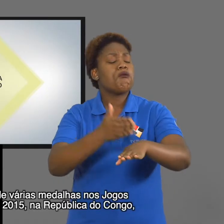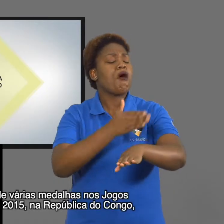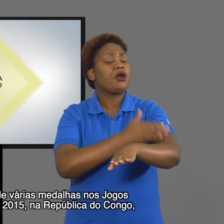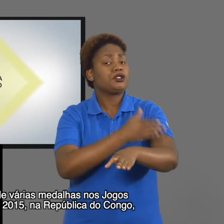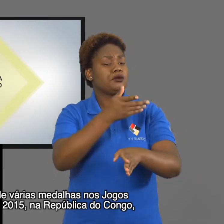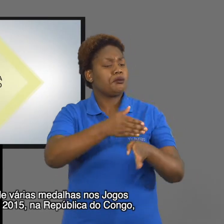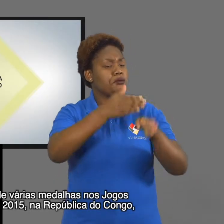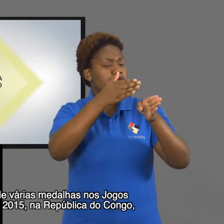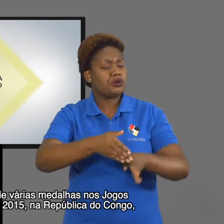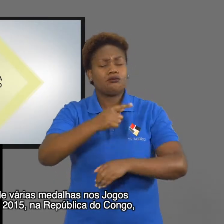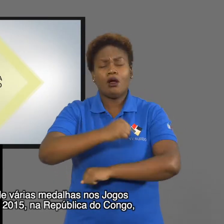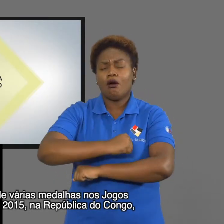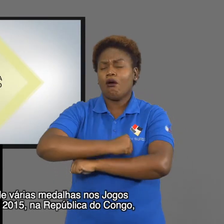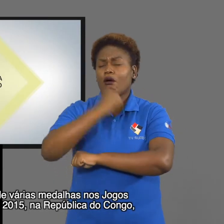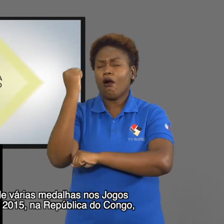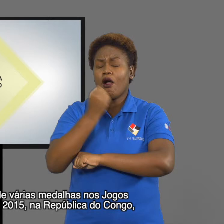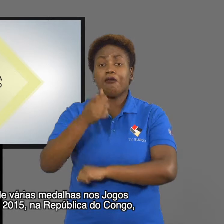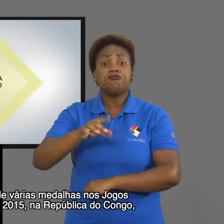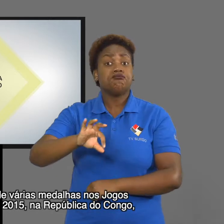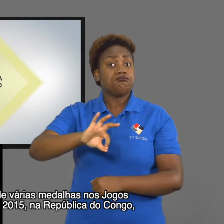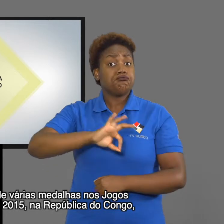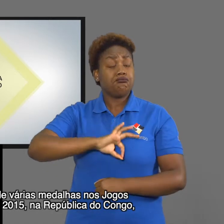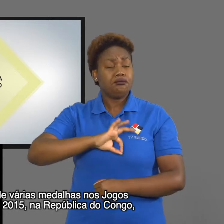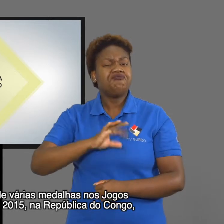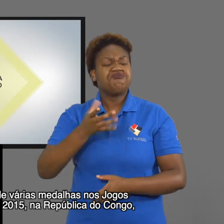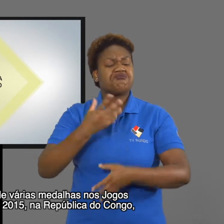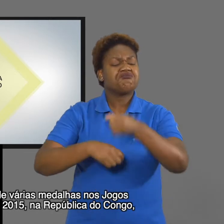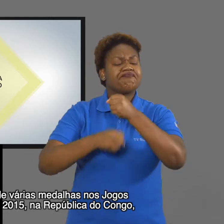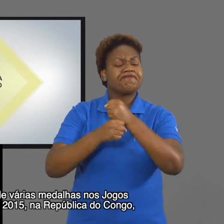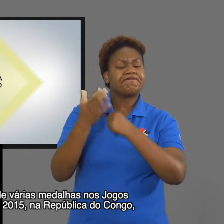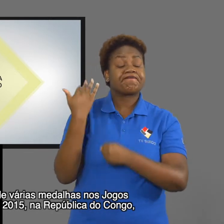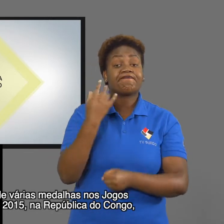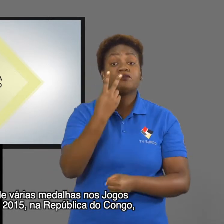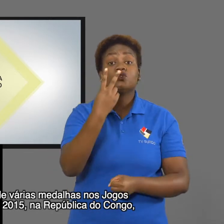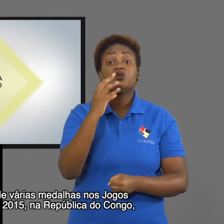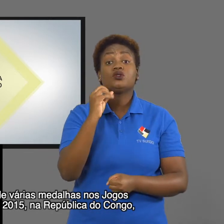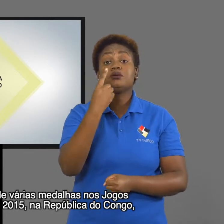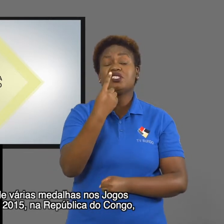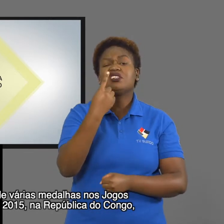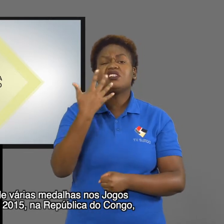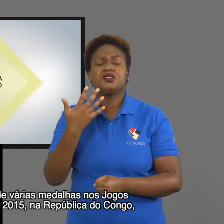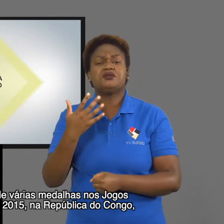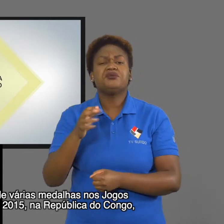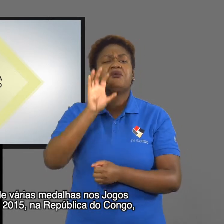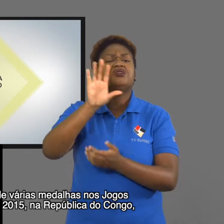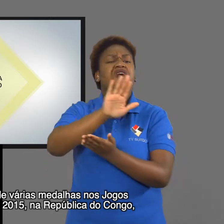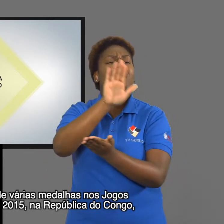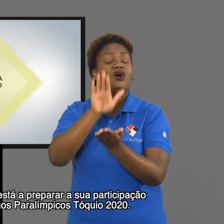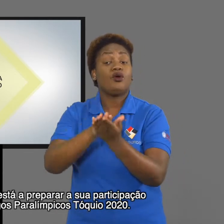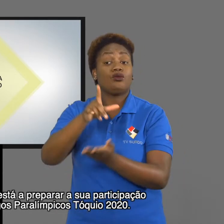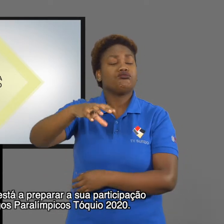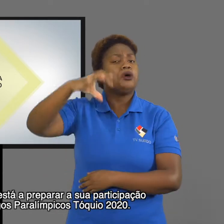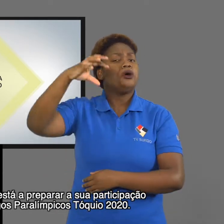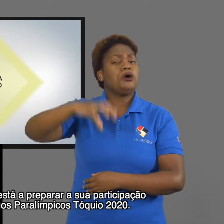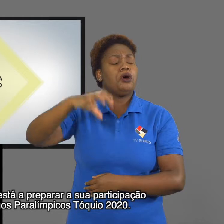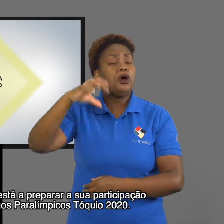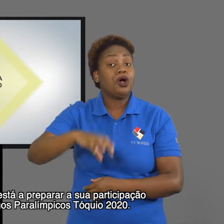Vencedor de várias medalhas nos Jogos Africanos de 2015 na República do Congo,